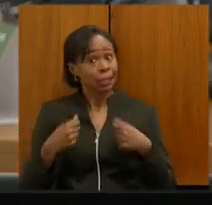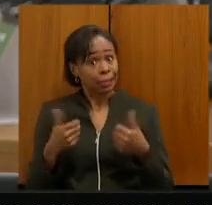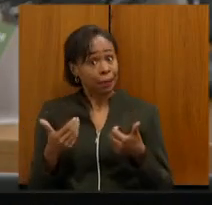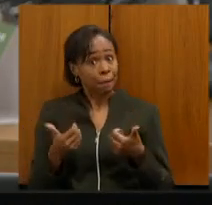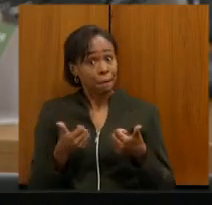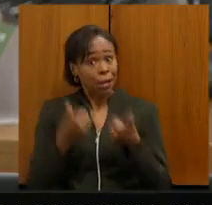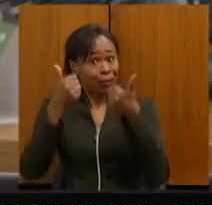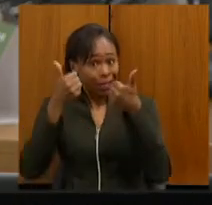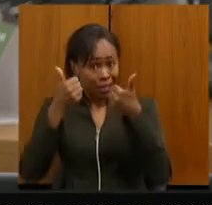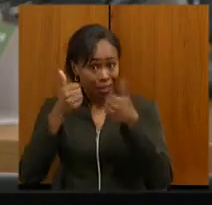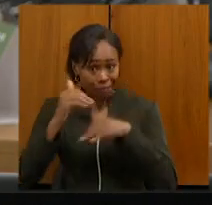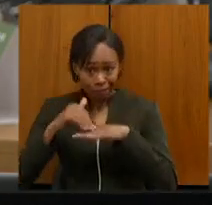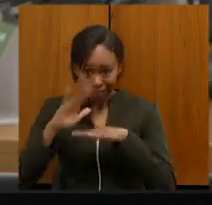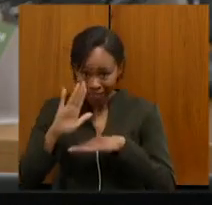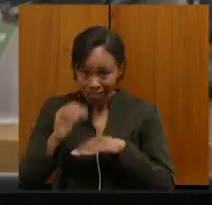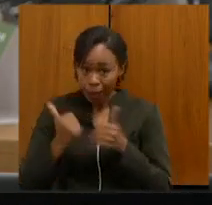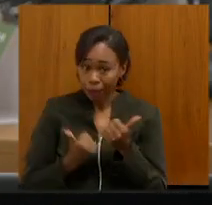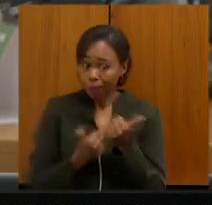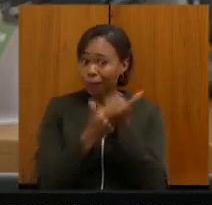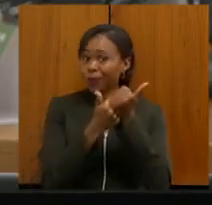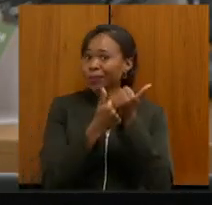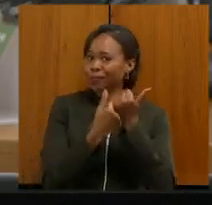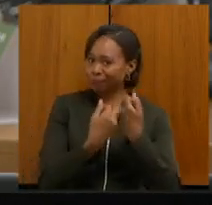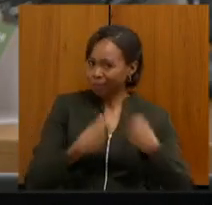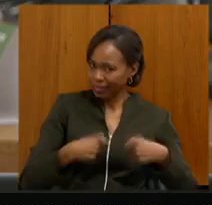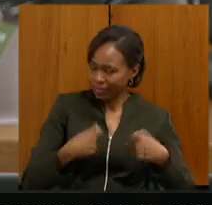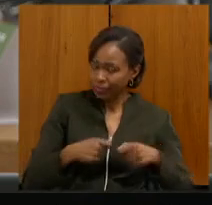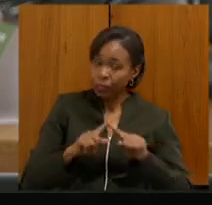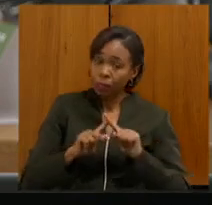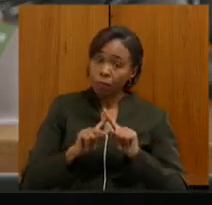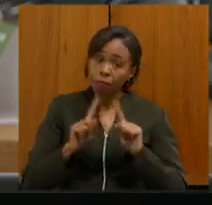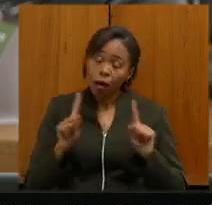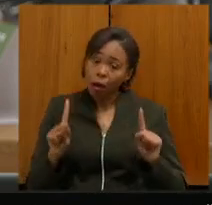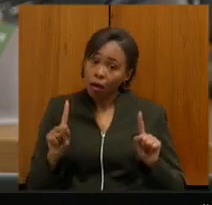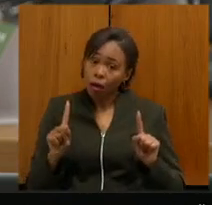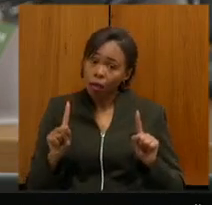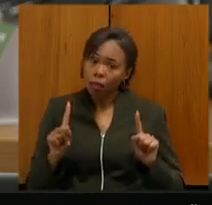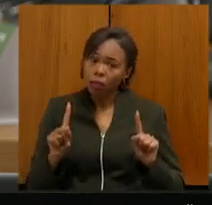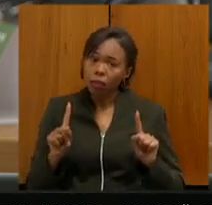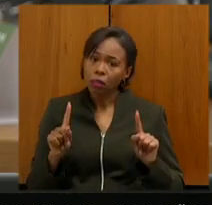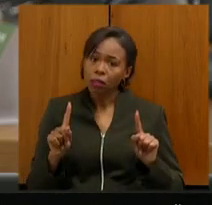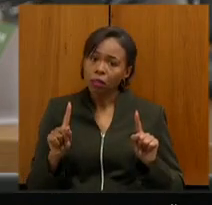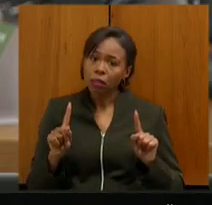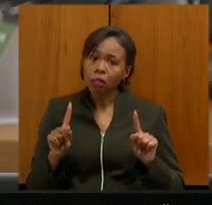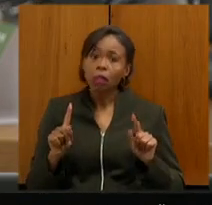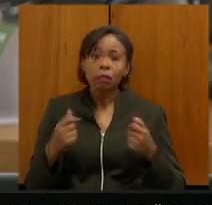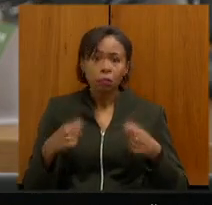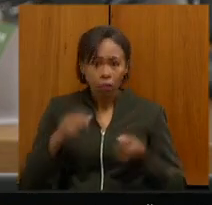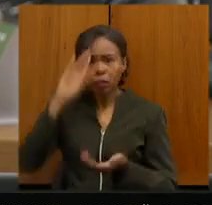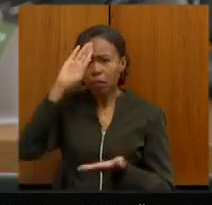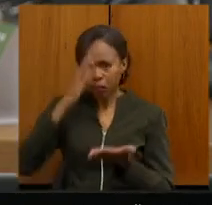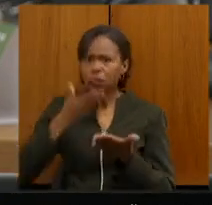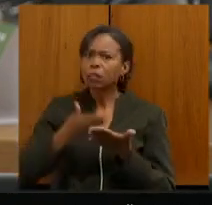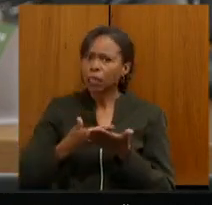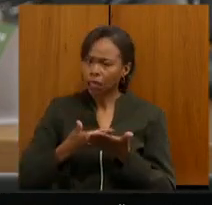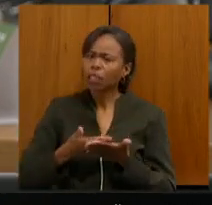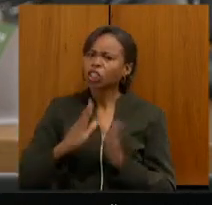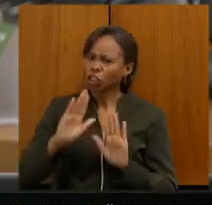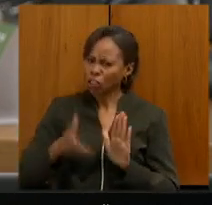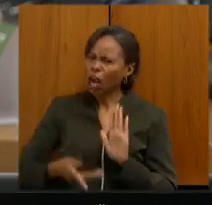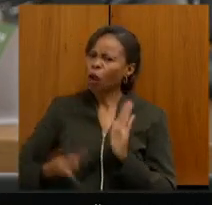precisamos de apoio muito mas não dá também para não acreditar que muitas coisas aconteceram